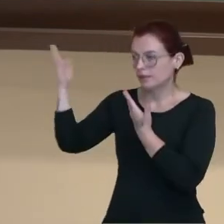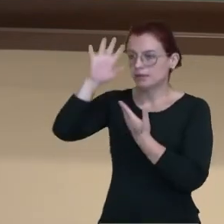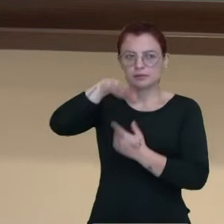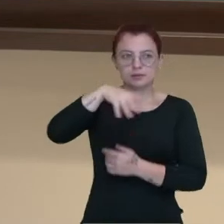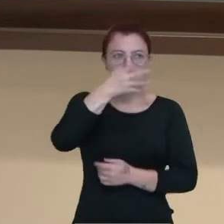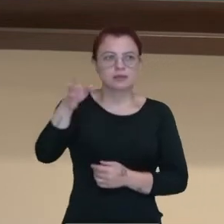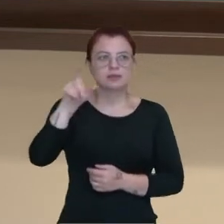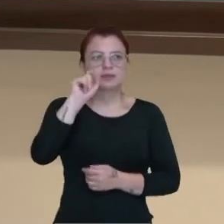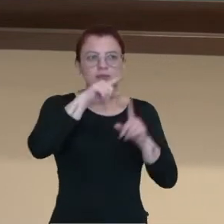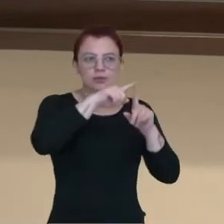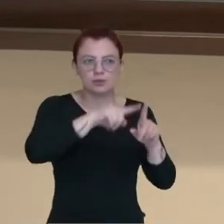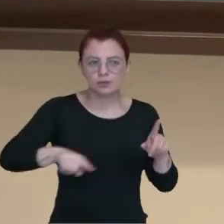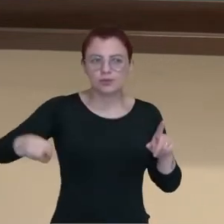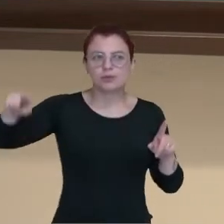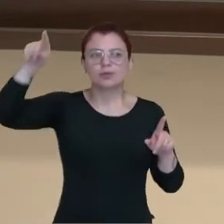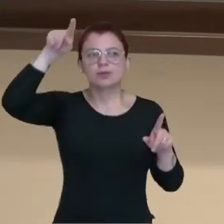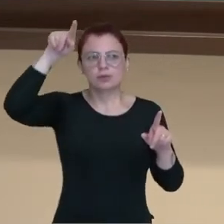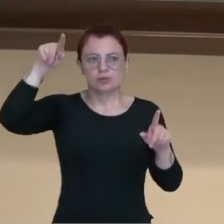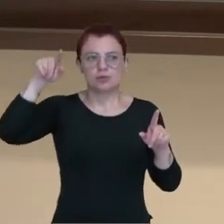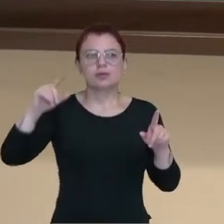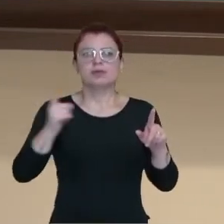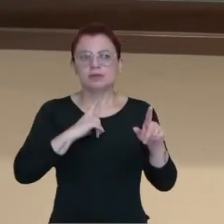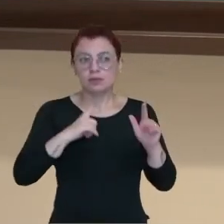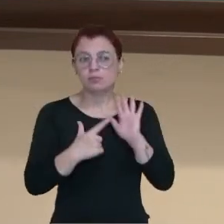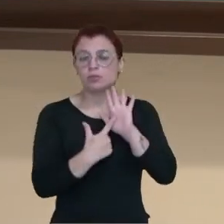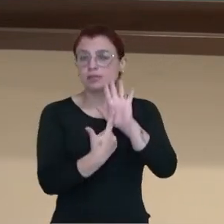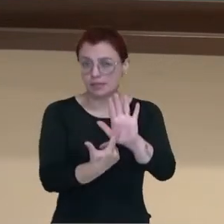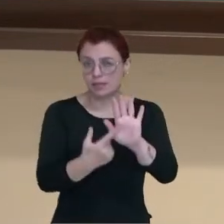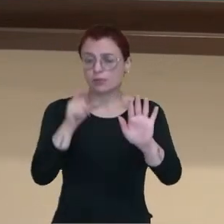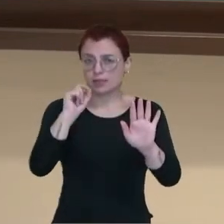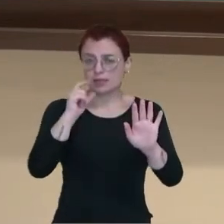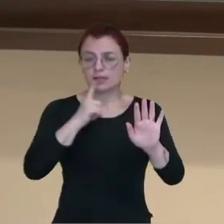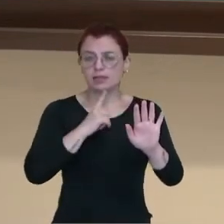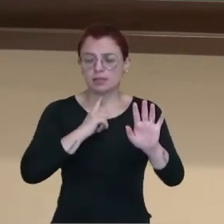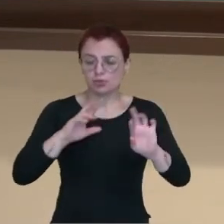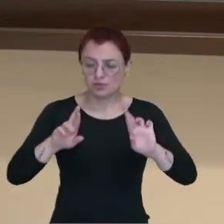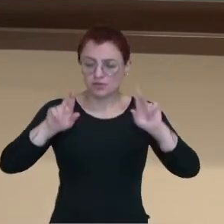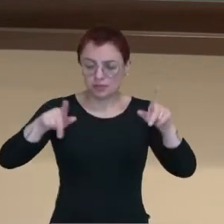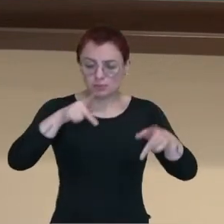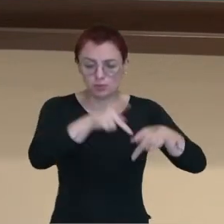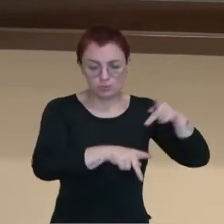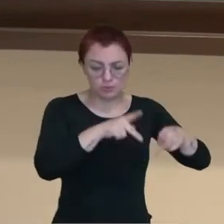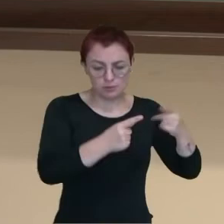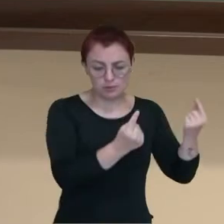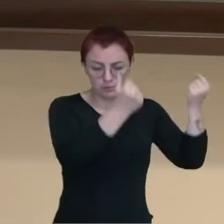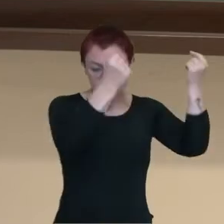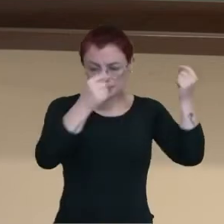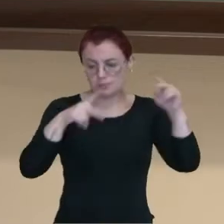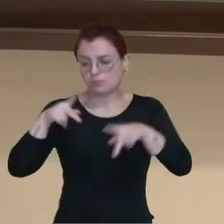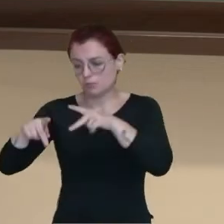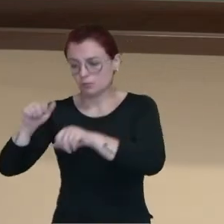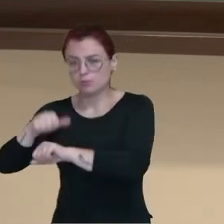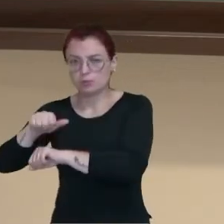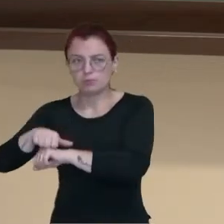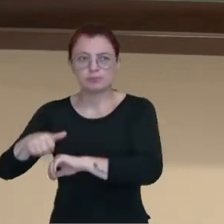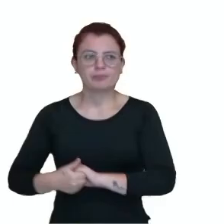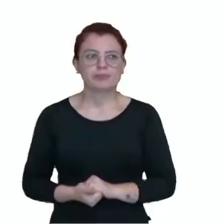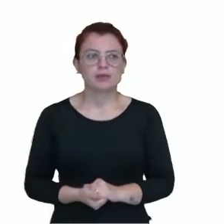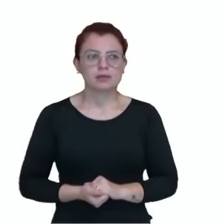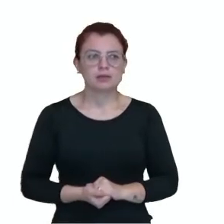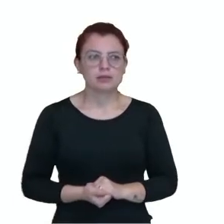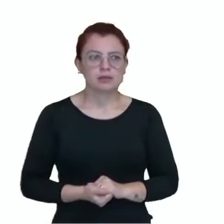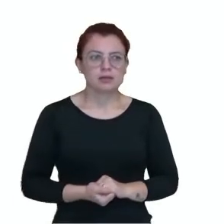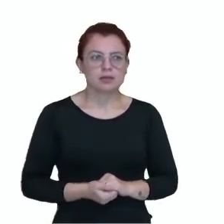Lorenz tenta retratar para a gente essa situação, essa diferença entre a renda da população mais rica e da população mais pobre. Essa